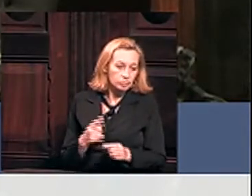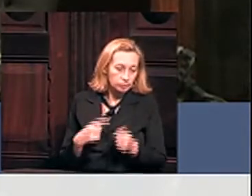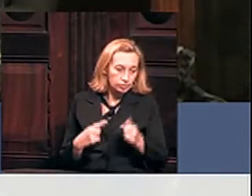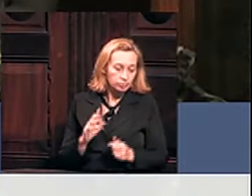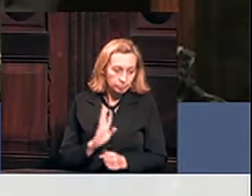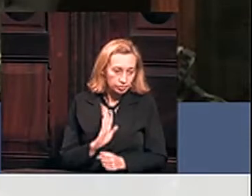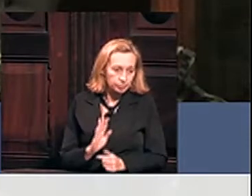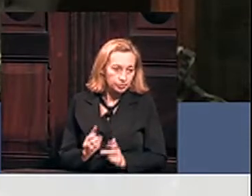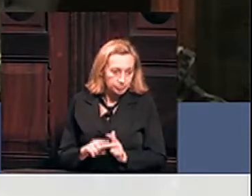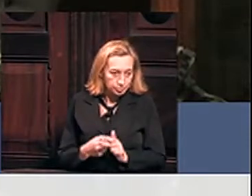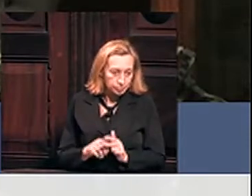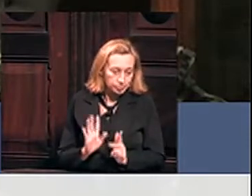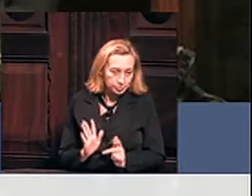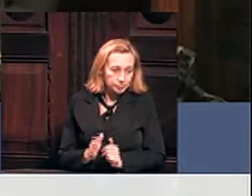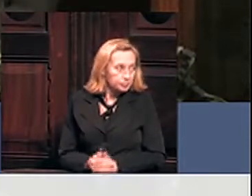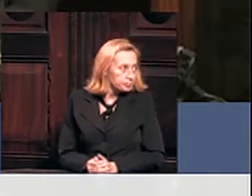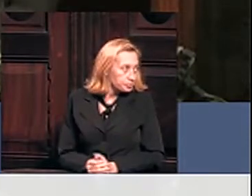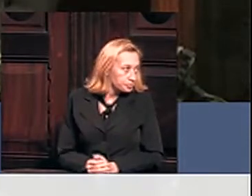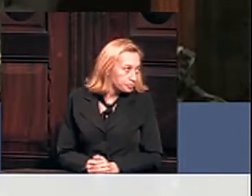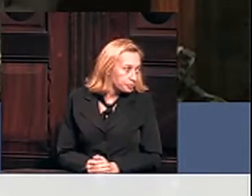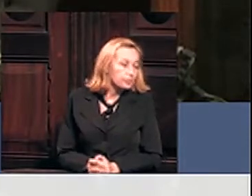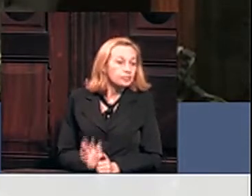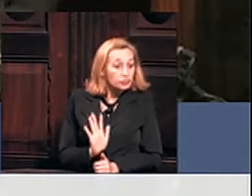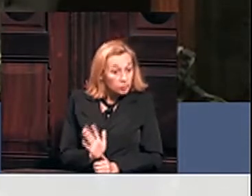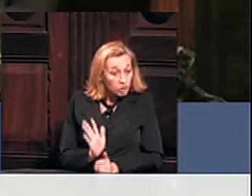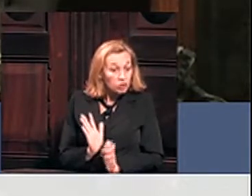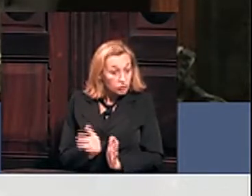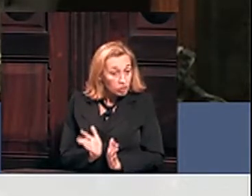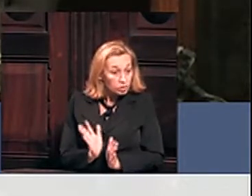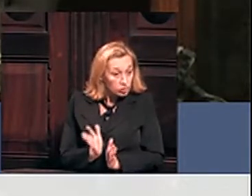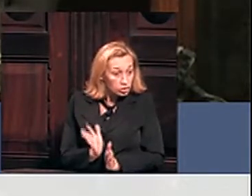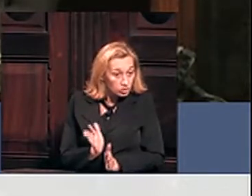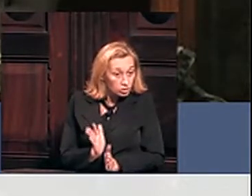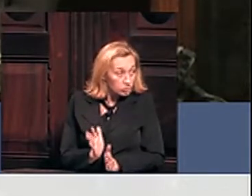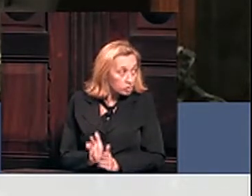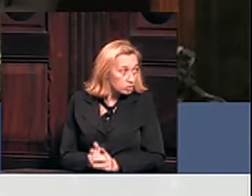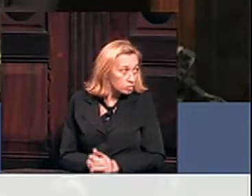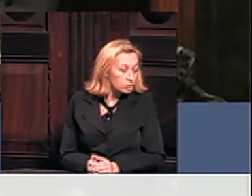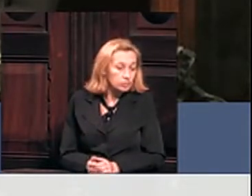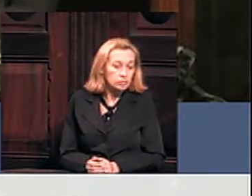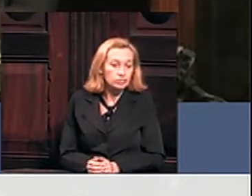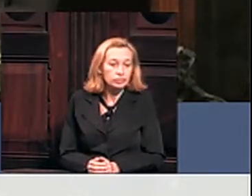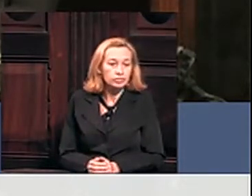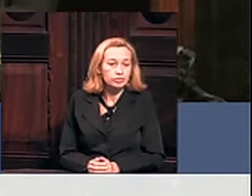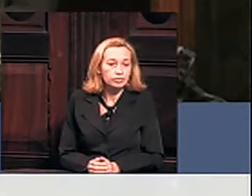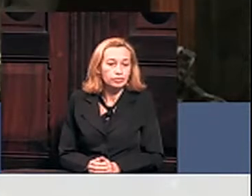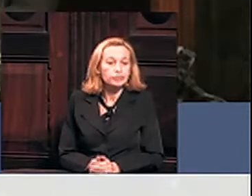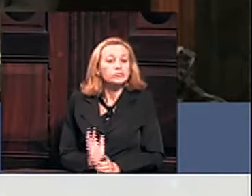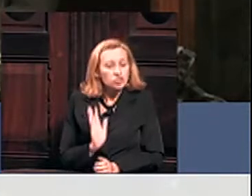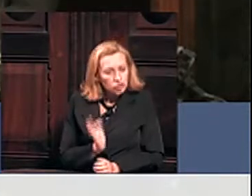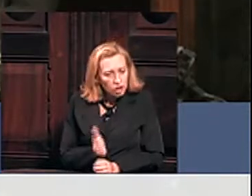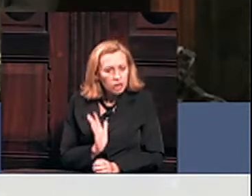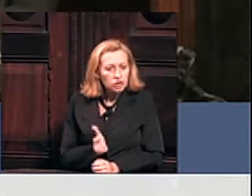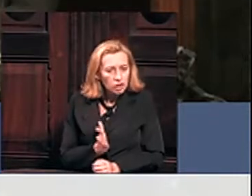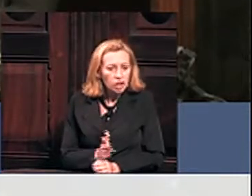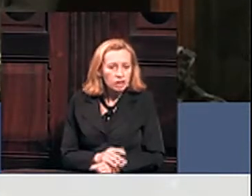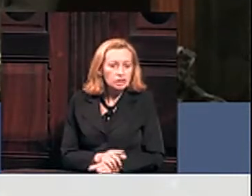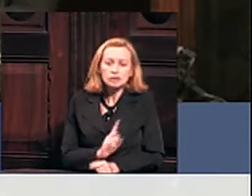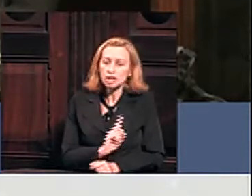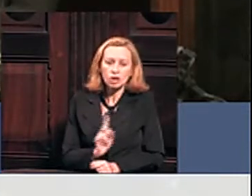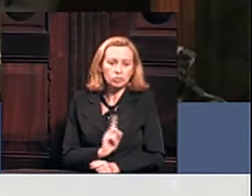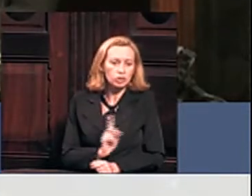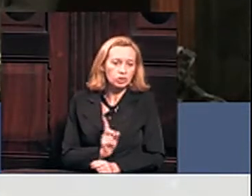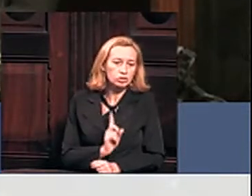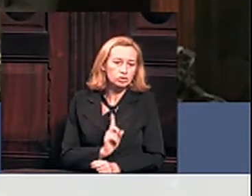alterações. Não. Nós já votamos. Já, inclusive, a votação final. Votamos? Não. Ela quer